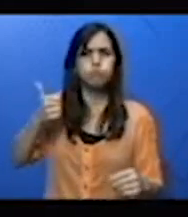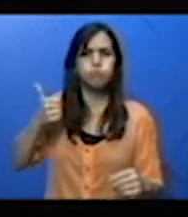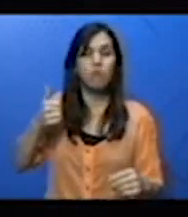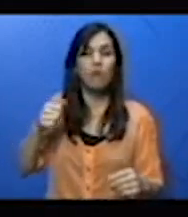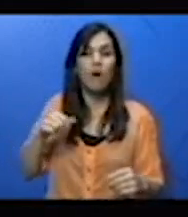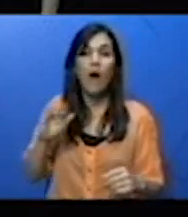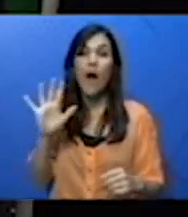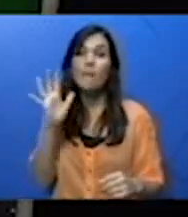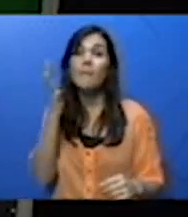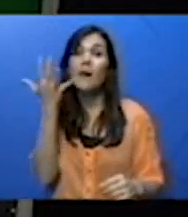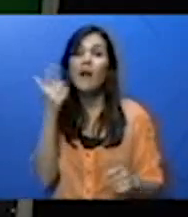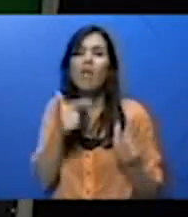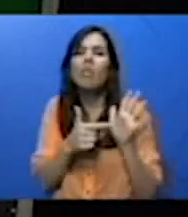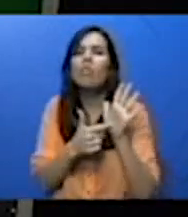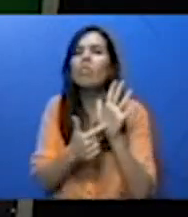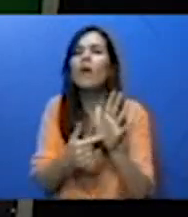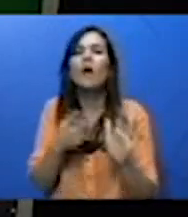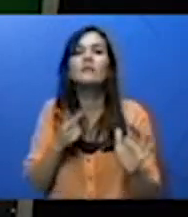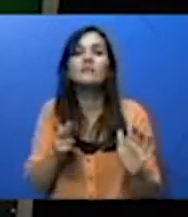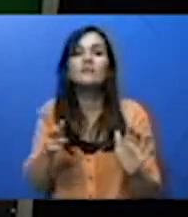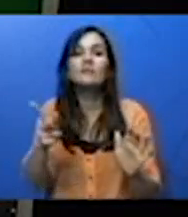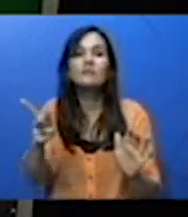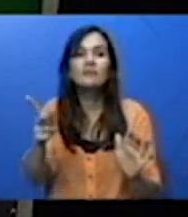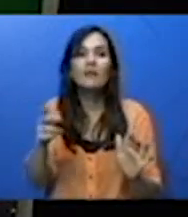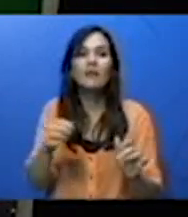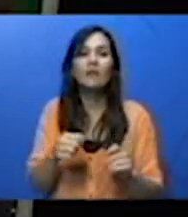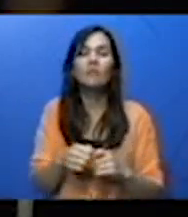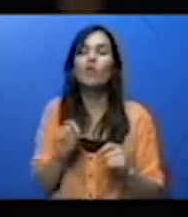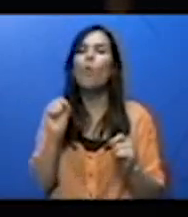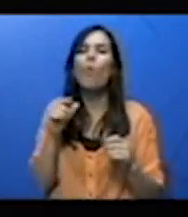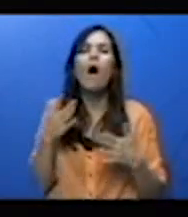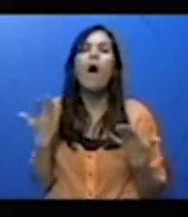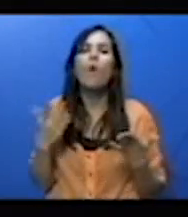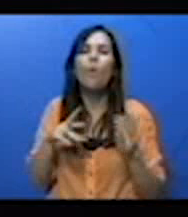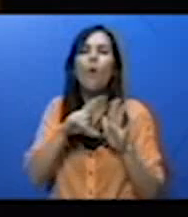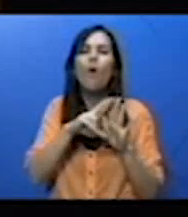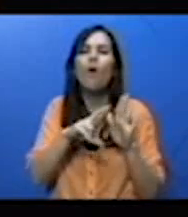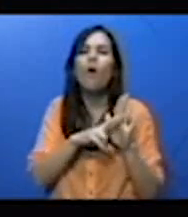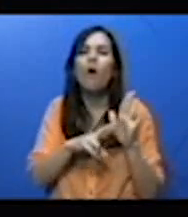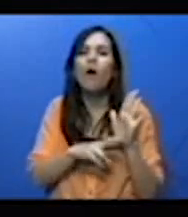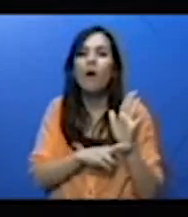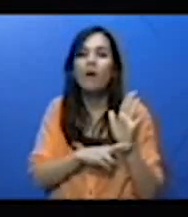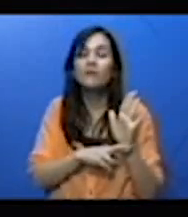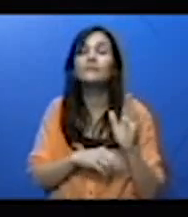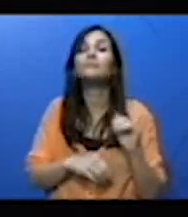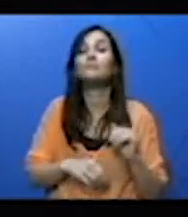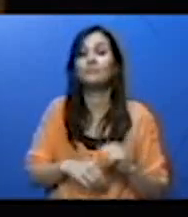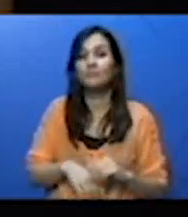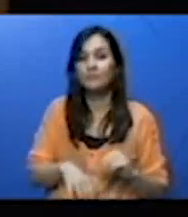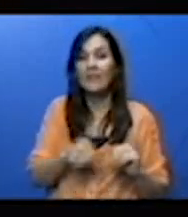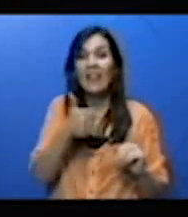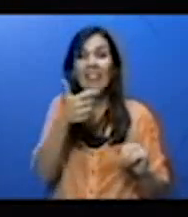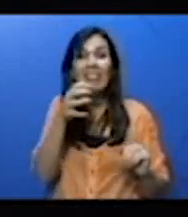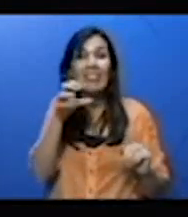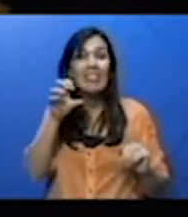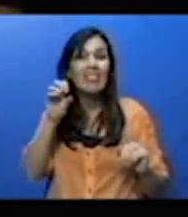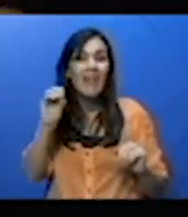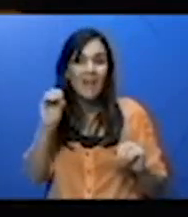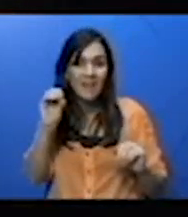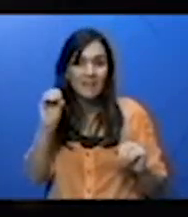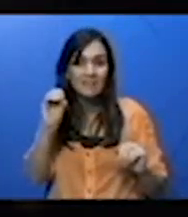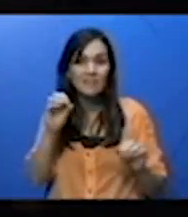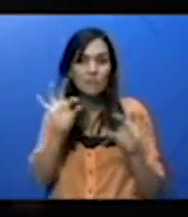quando? Lembra que eu falei na ordem? Se vocês observaram que sempre aparecia na ordem? No décimo